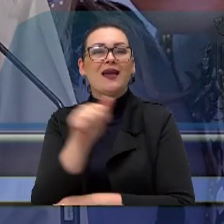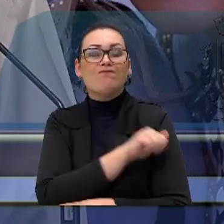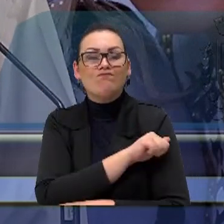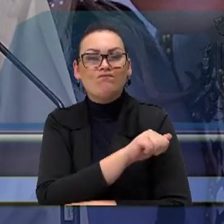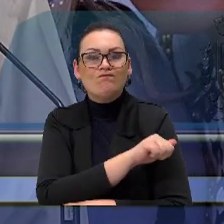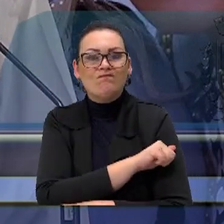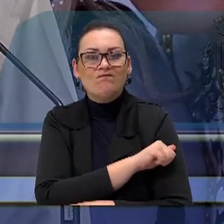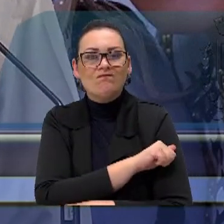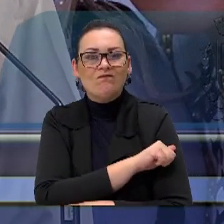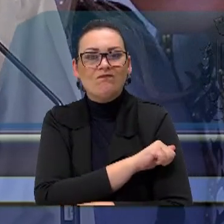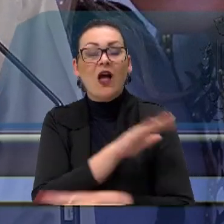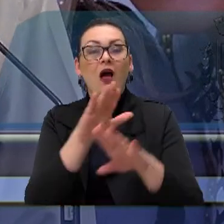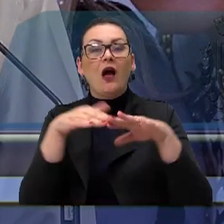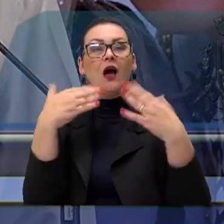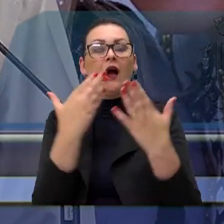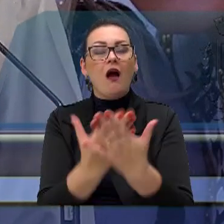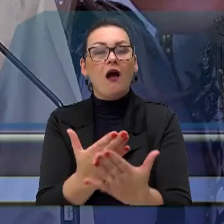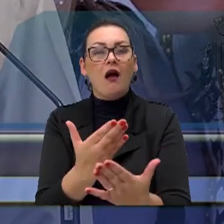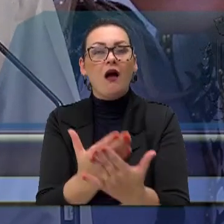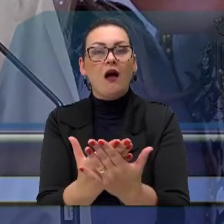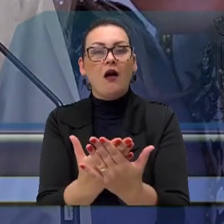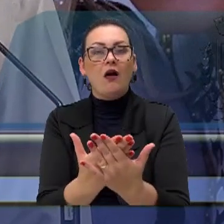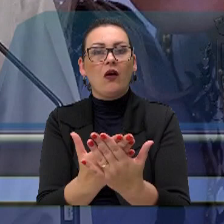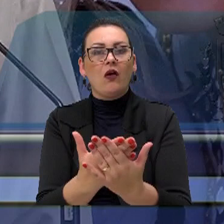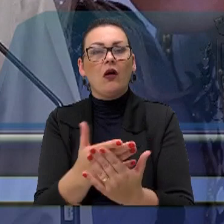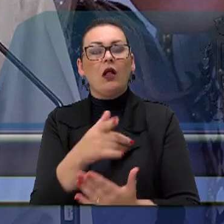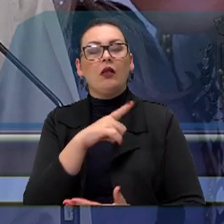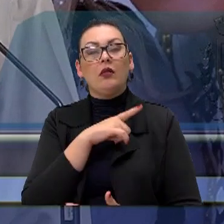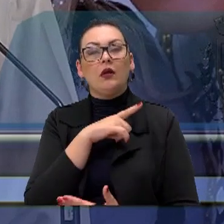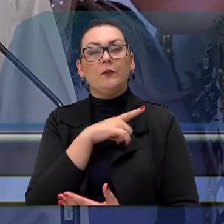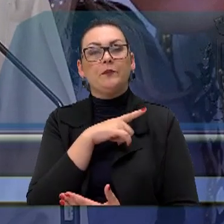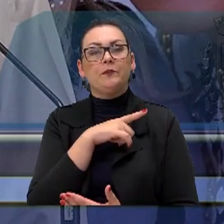alunos. Essa escola atende